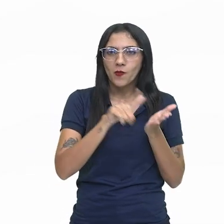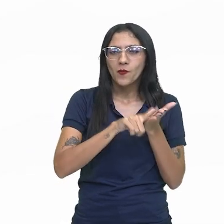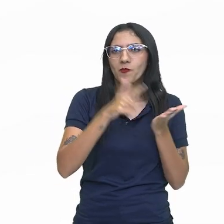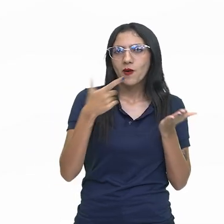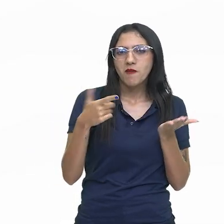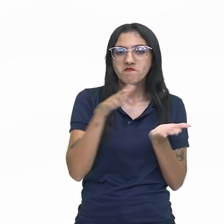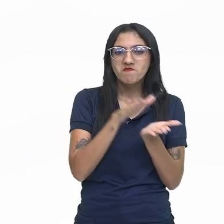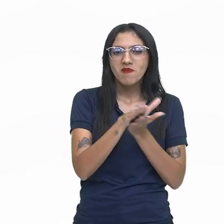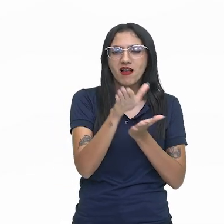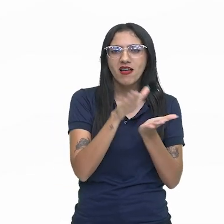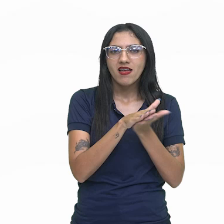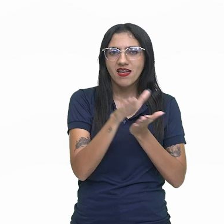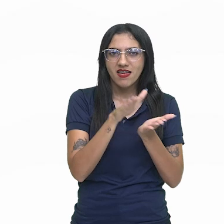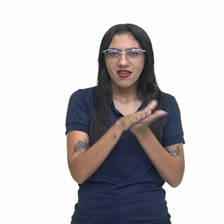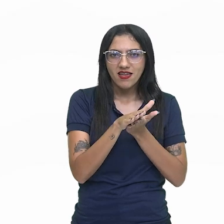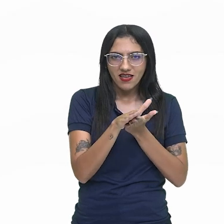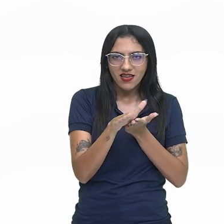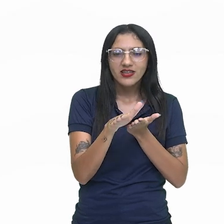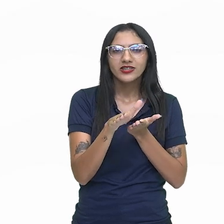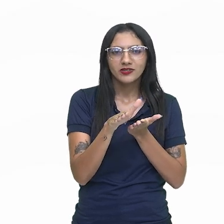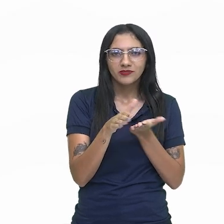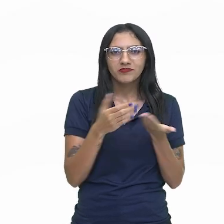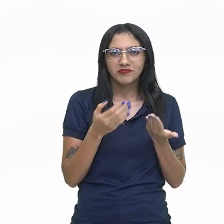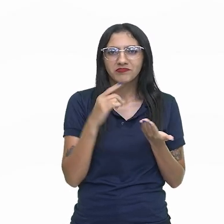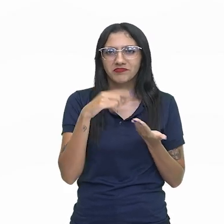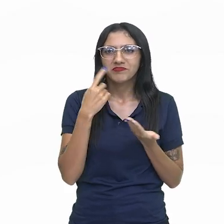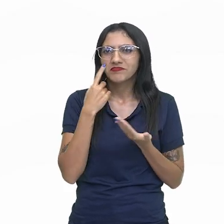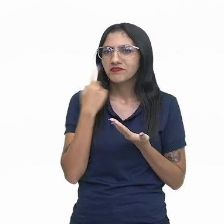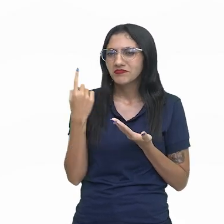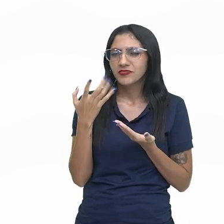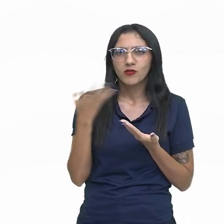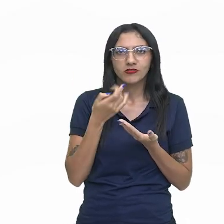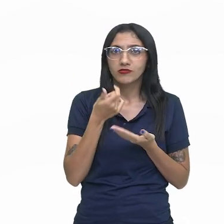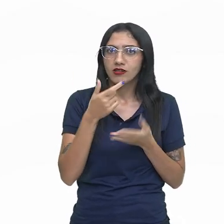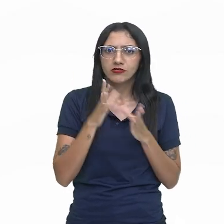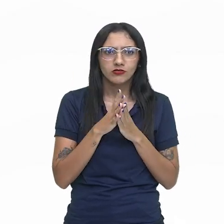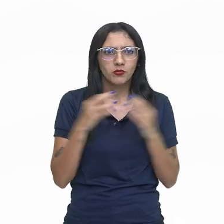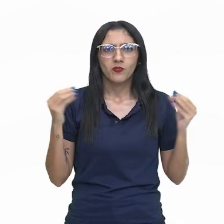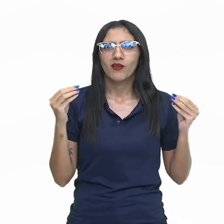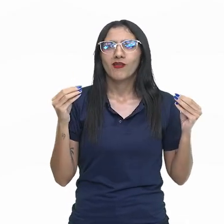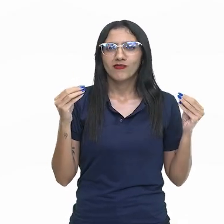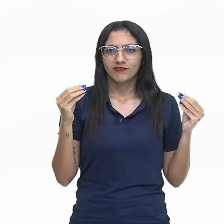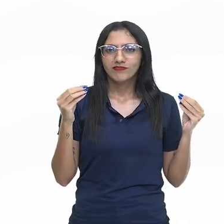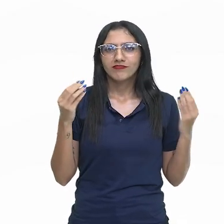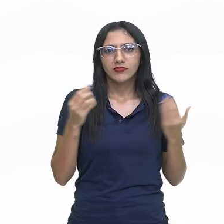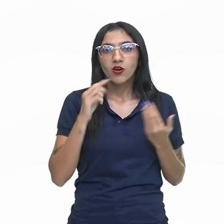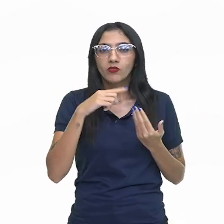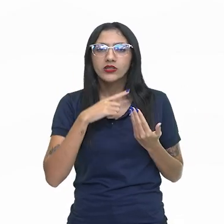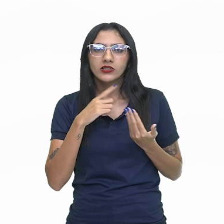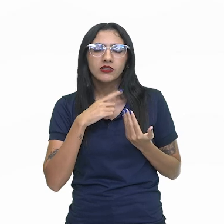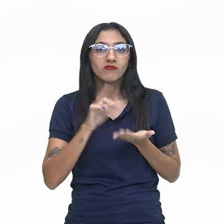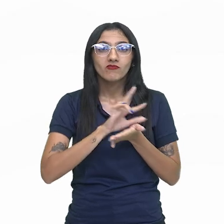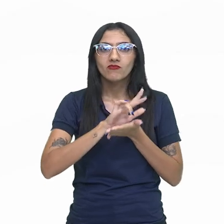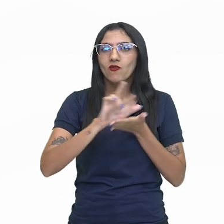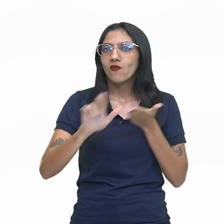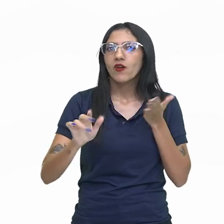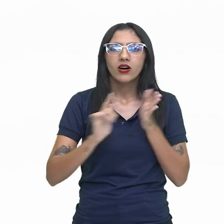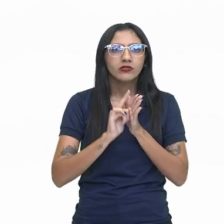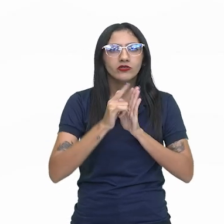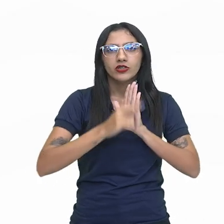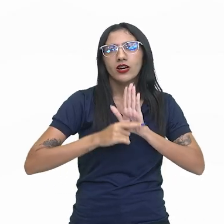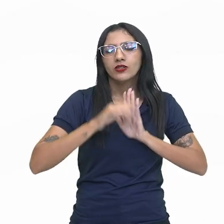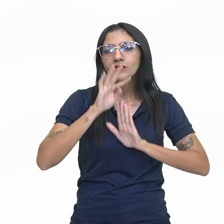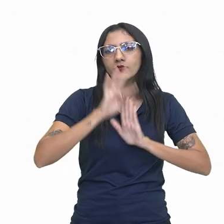hoje ele está extinto praticamente, né? Estão presentes vários